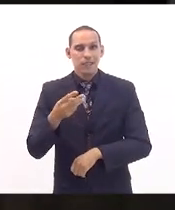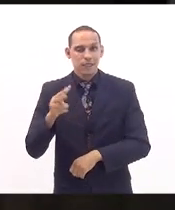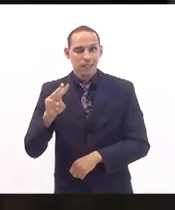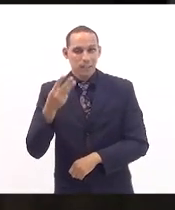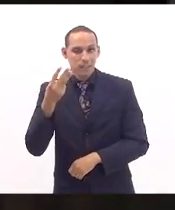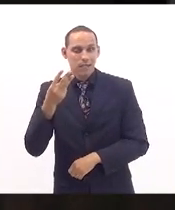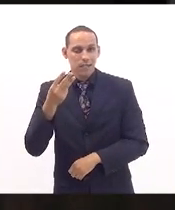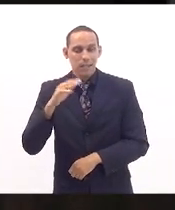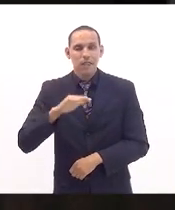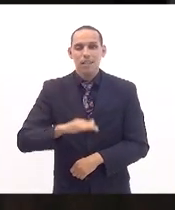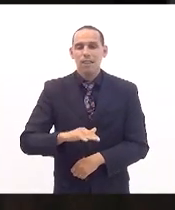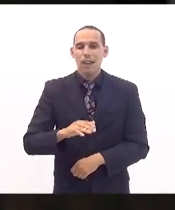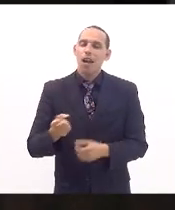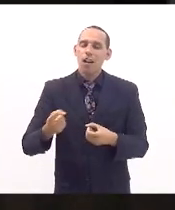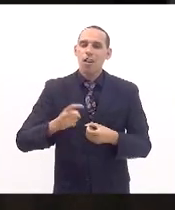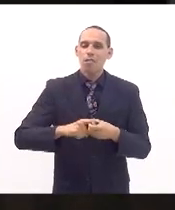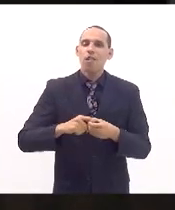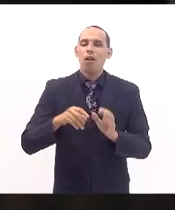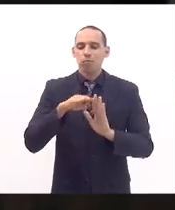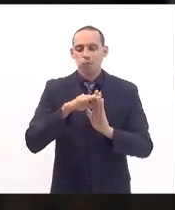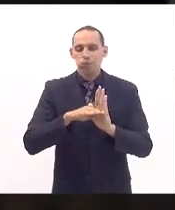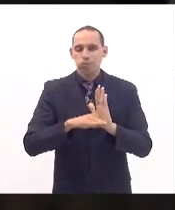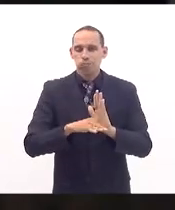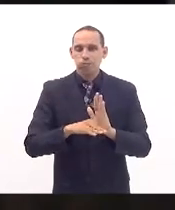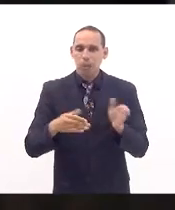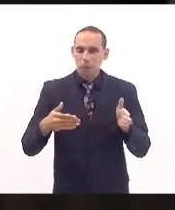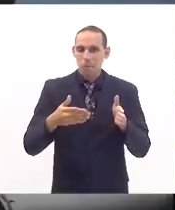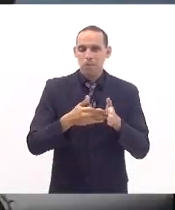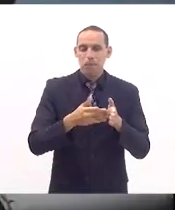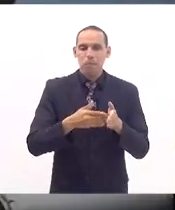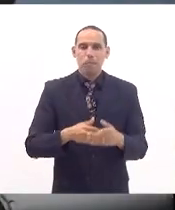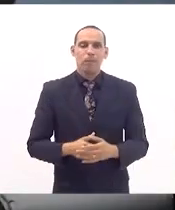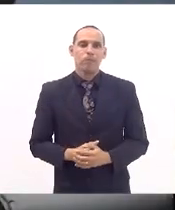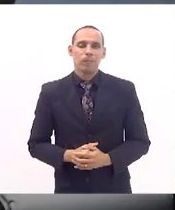retornaremos com a ordem do dia está suspensa a sessão